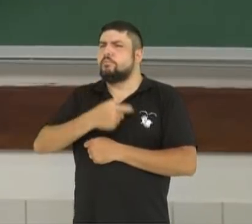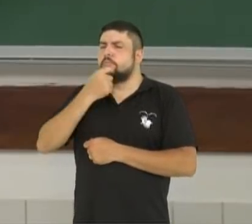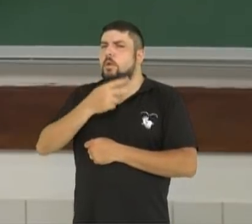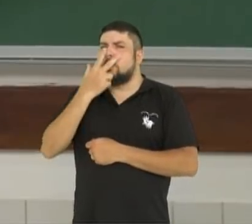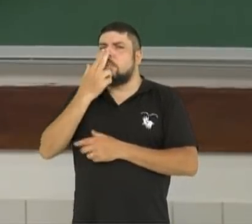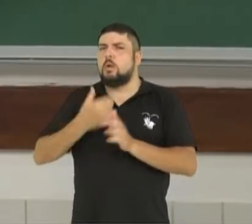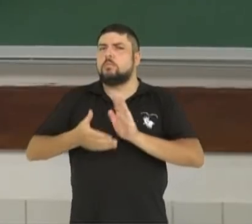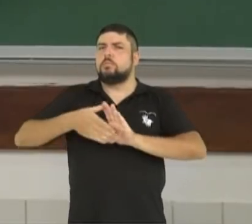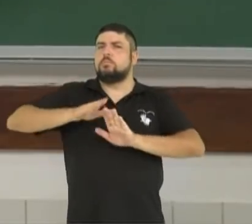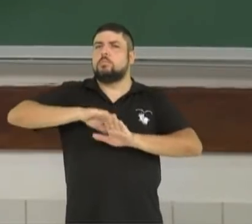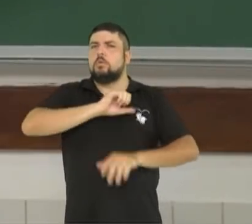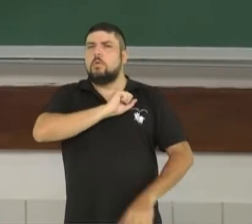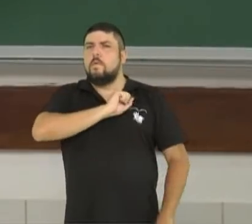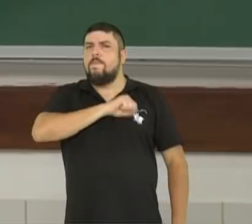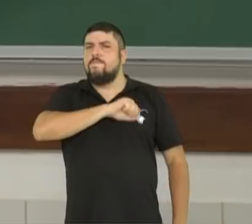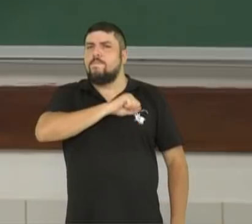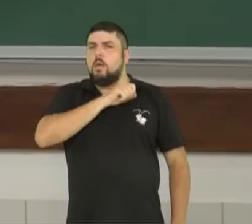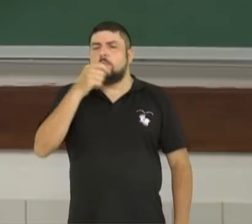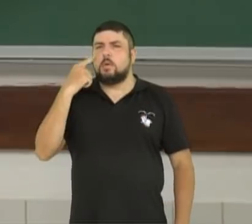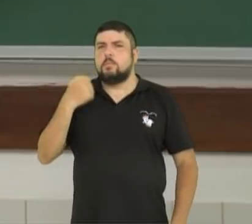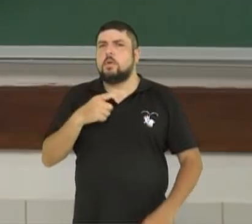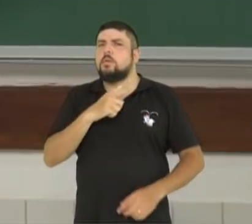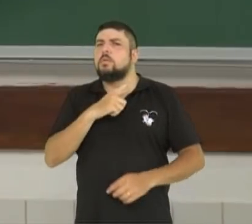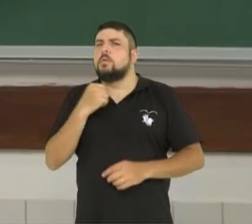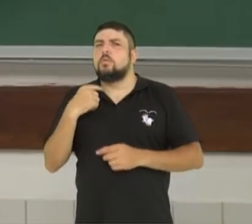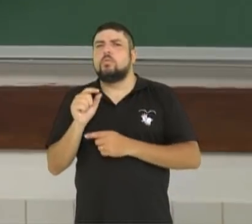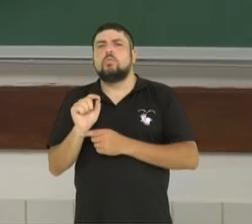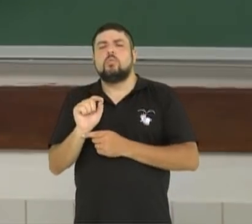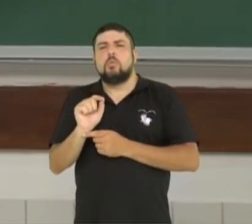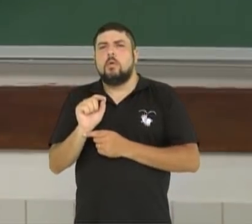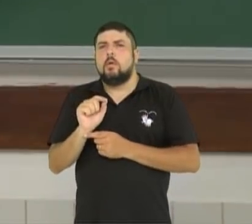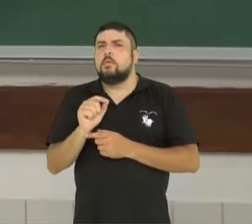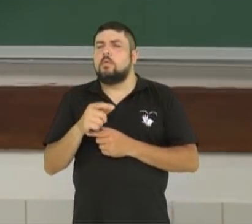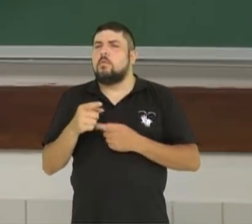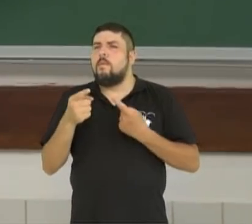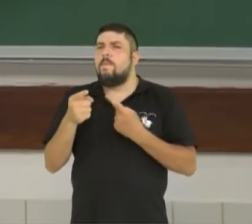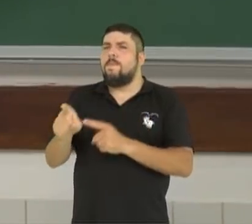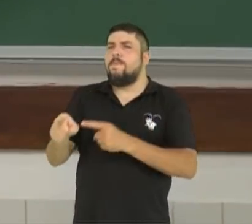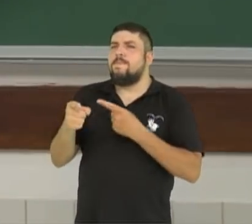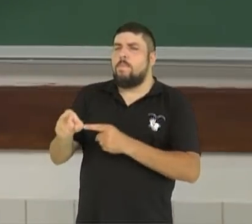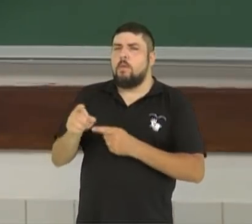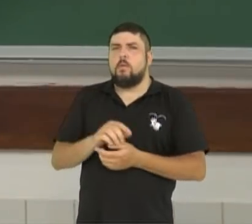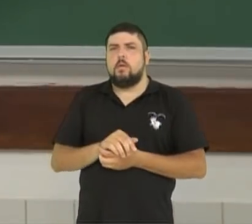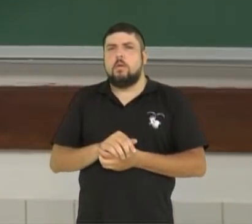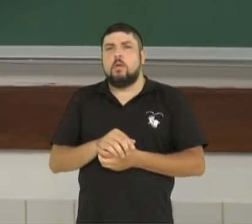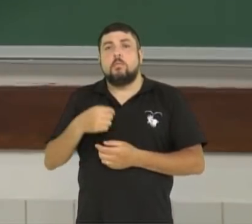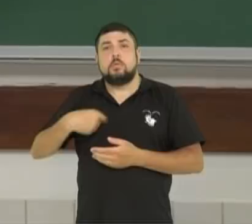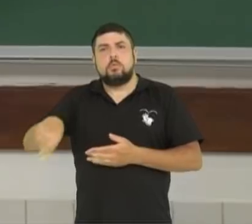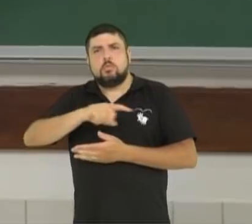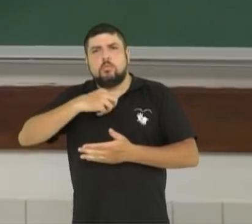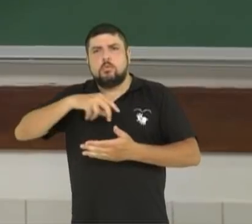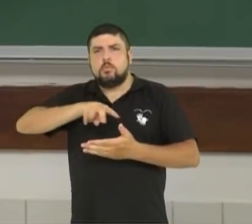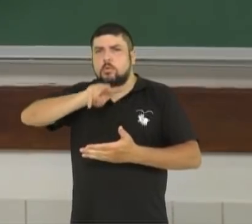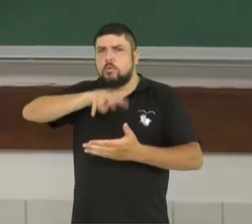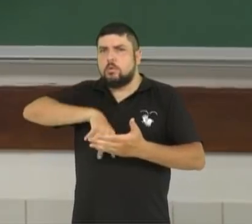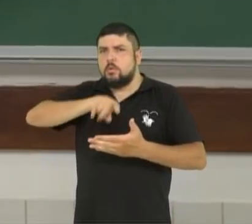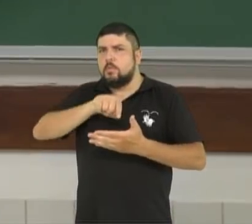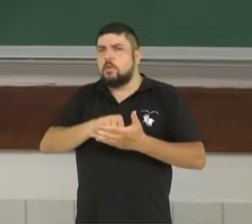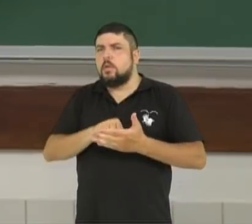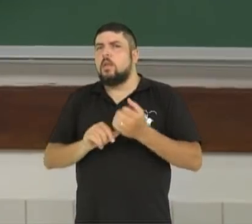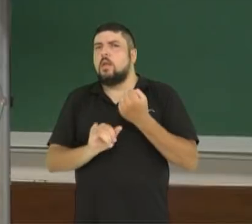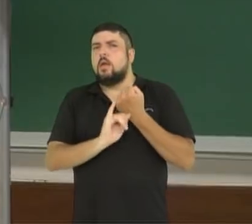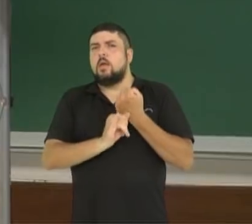né? De uma forma às vezes um tanto satírica até, né? E a gente considera ali a